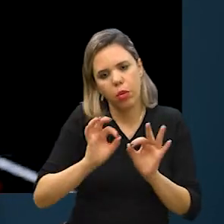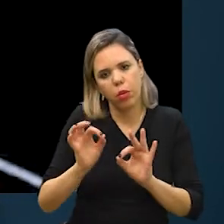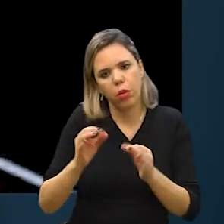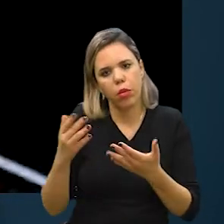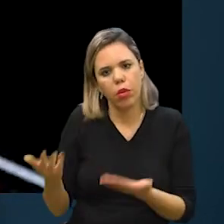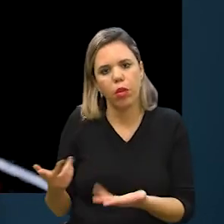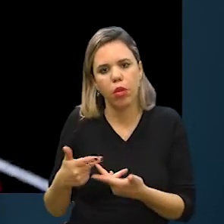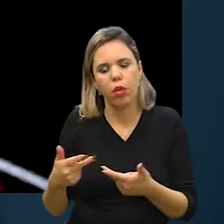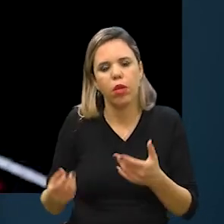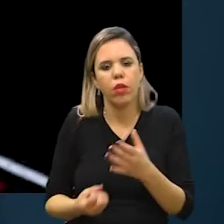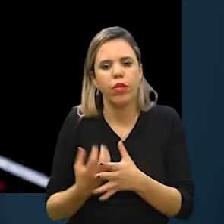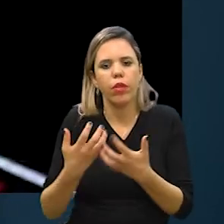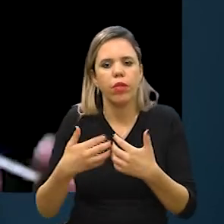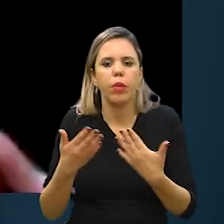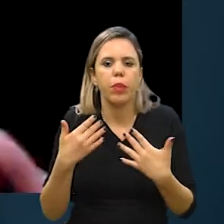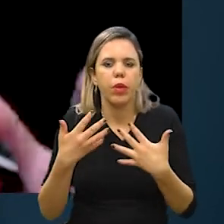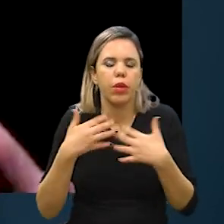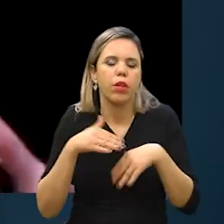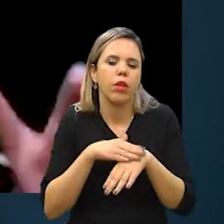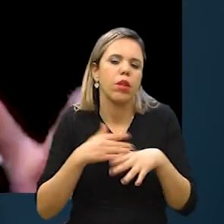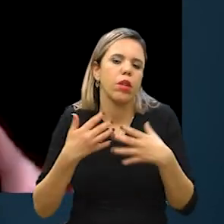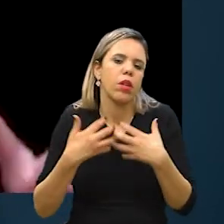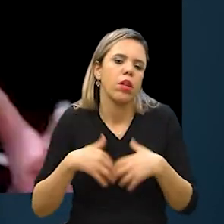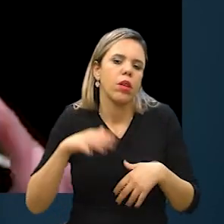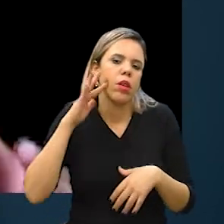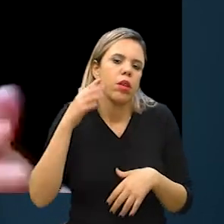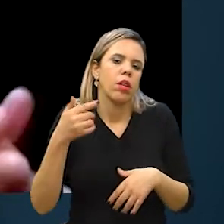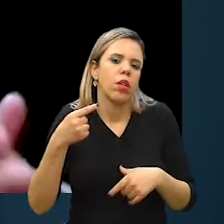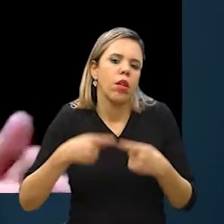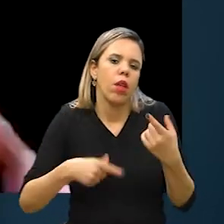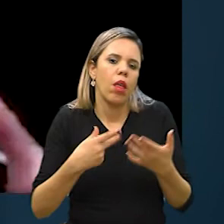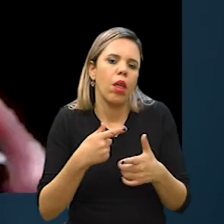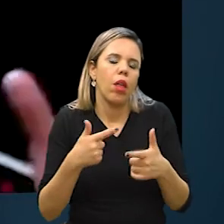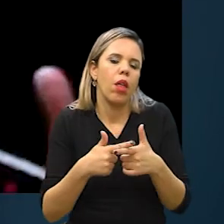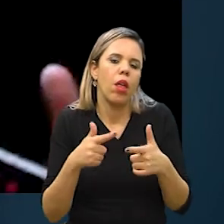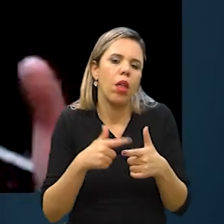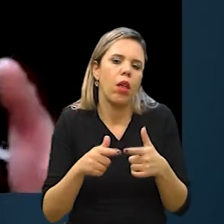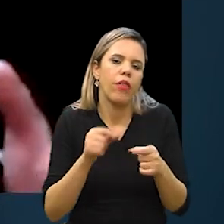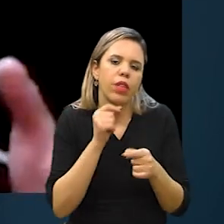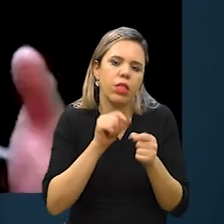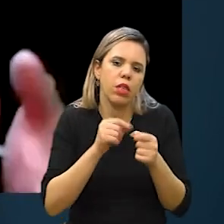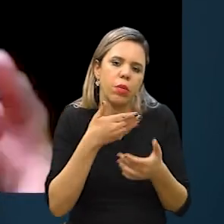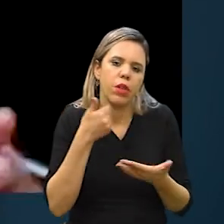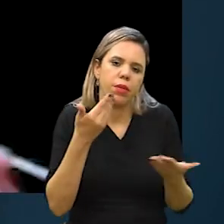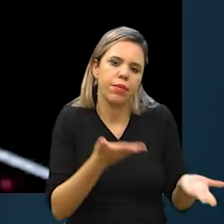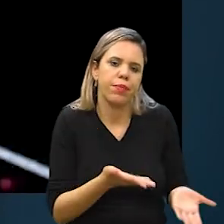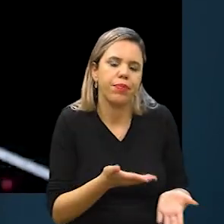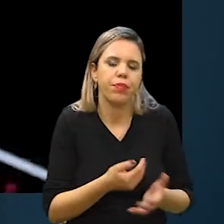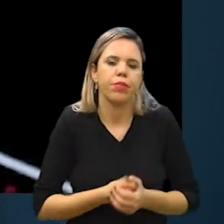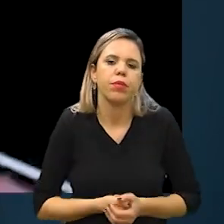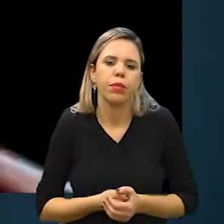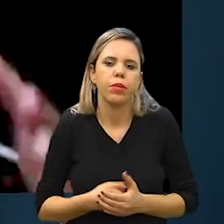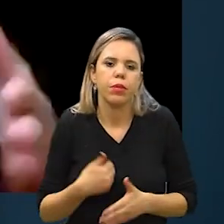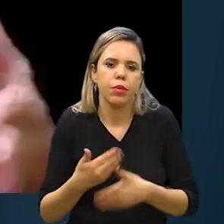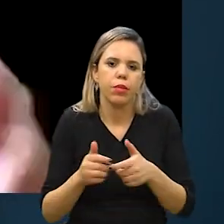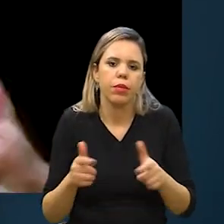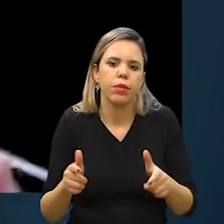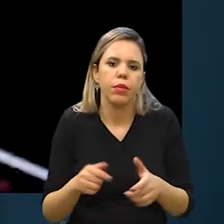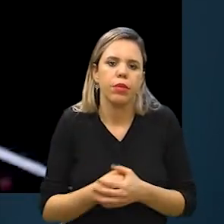estava muito preparado, as coisas a gente sentava e conversava muito sobre aquelas divergências, tentava fazer o melhor, né?